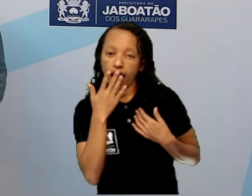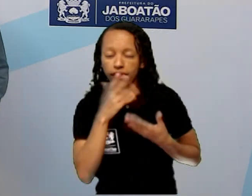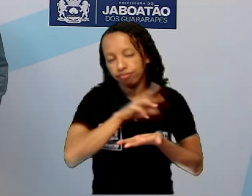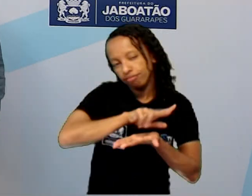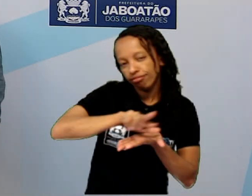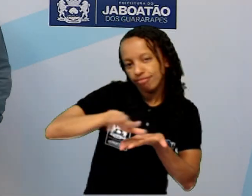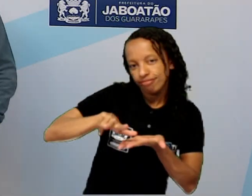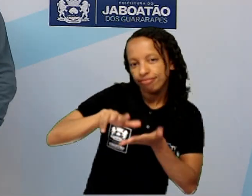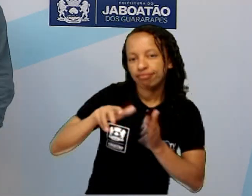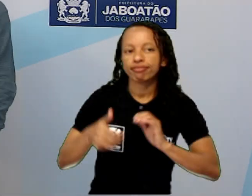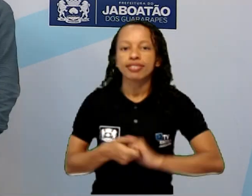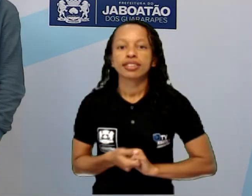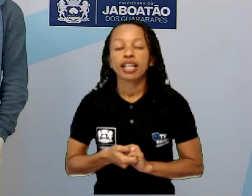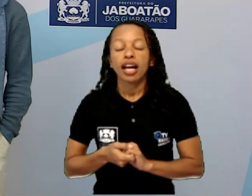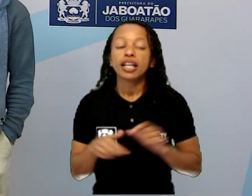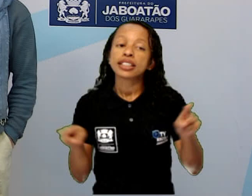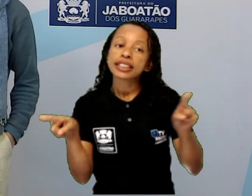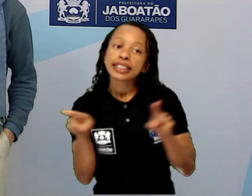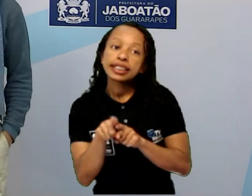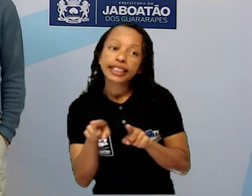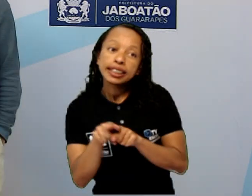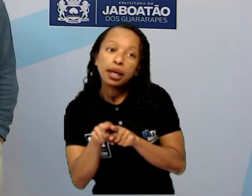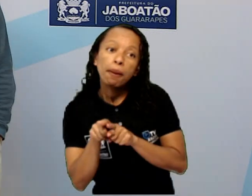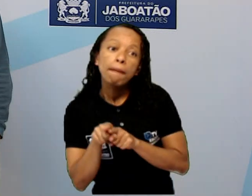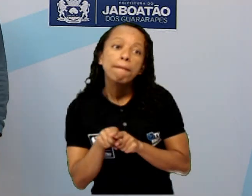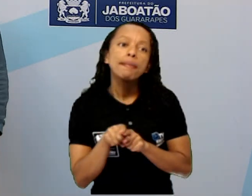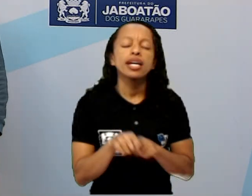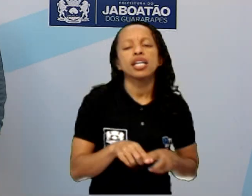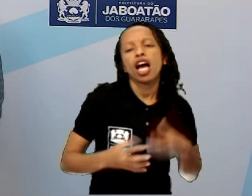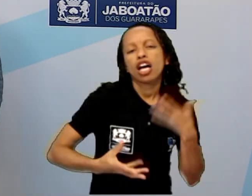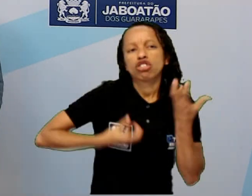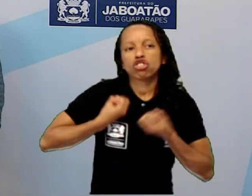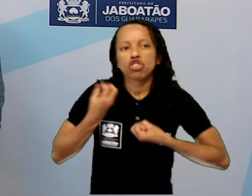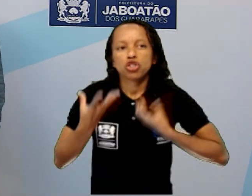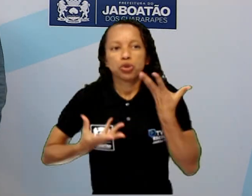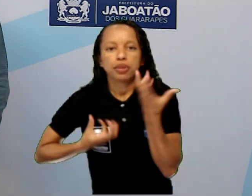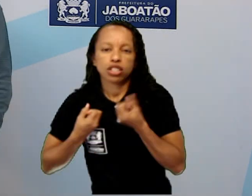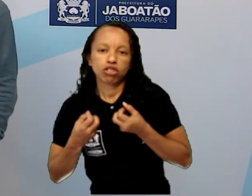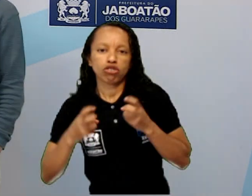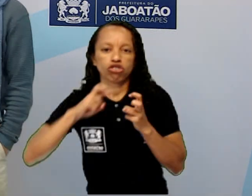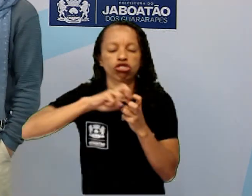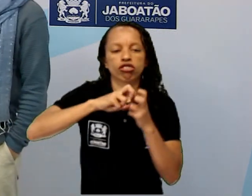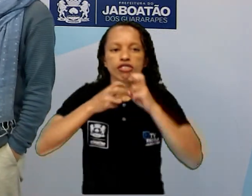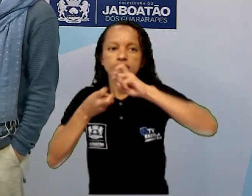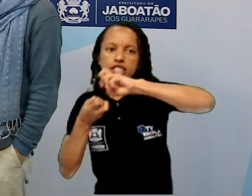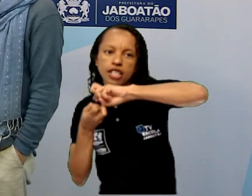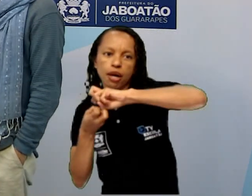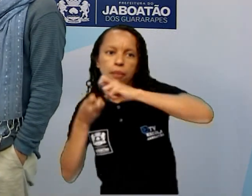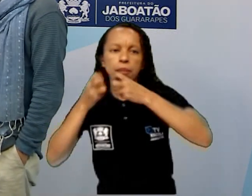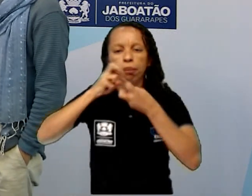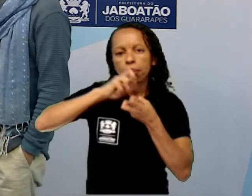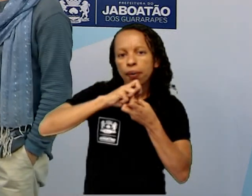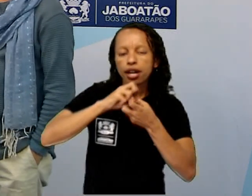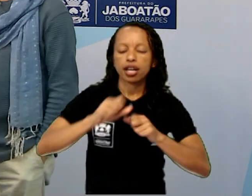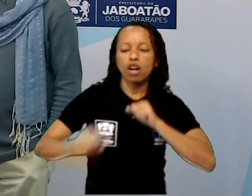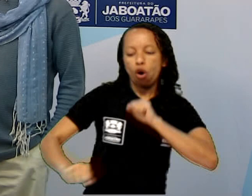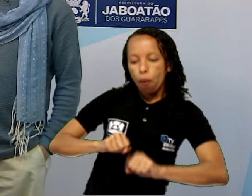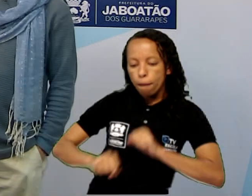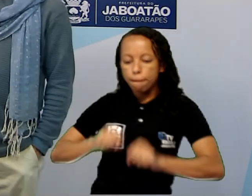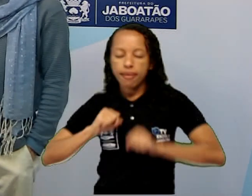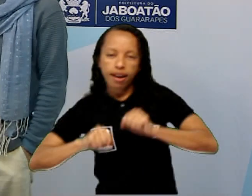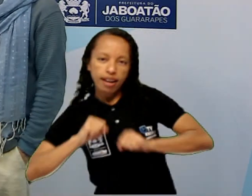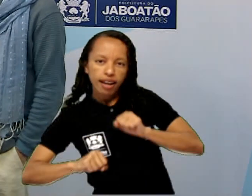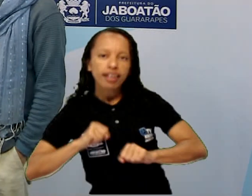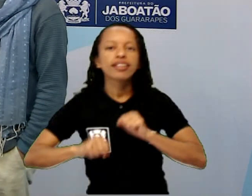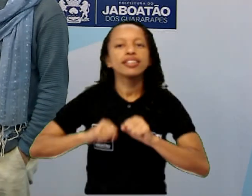o maculelê, né? O afoxé, tantas outras expressões que a gente herdou. São apenas alguns exemplos para vocês